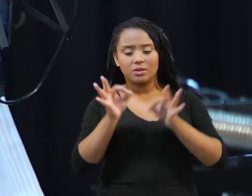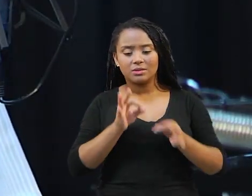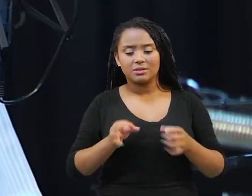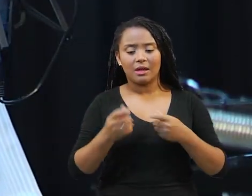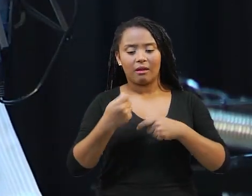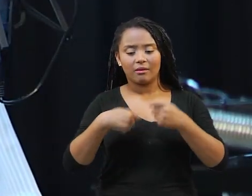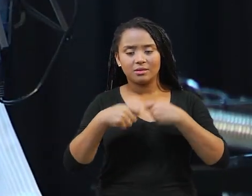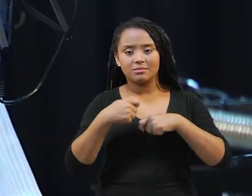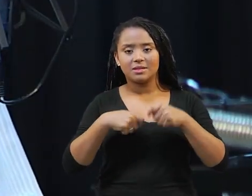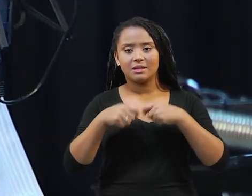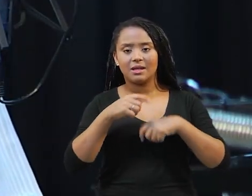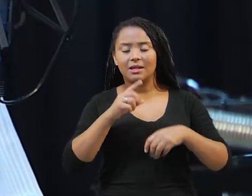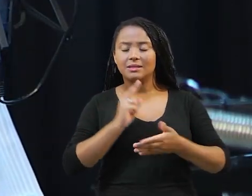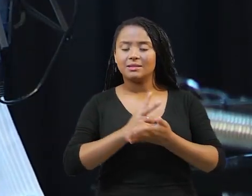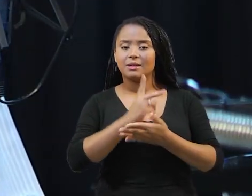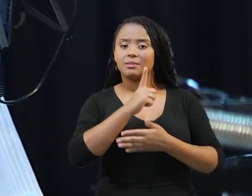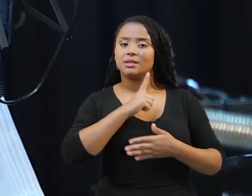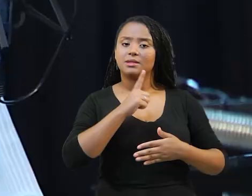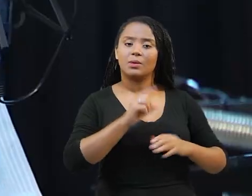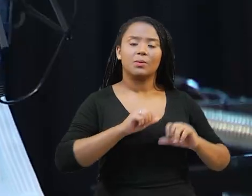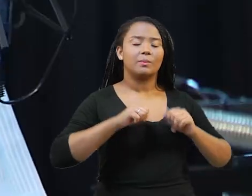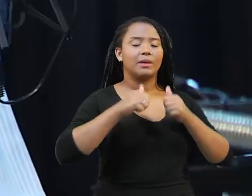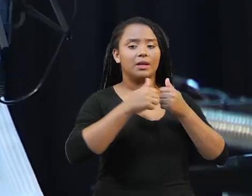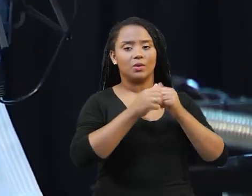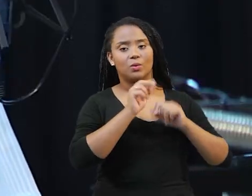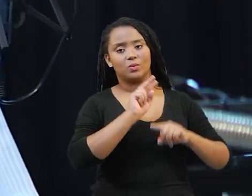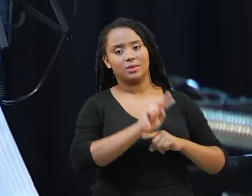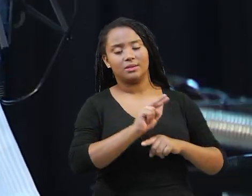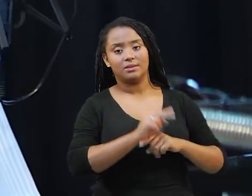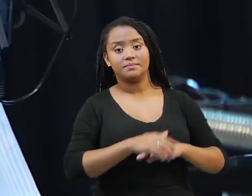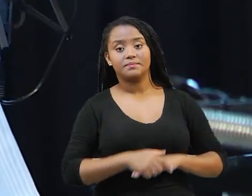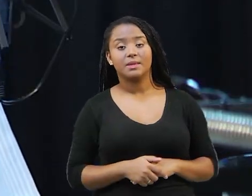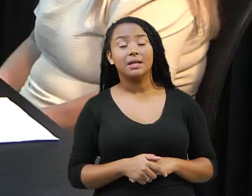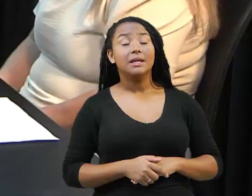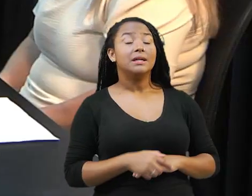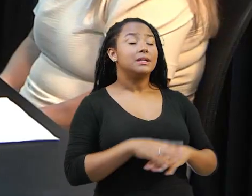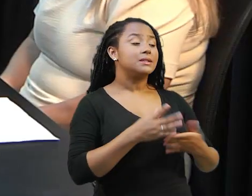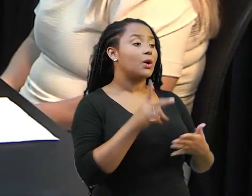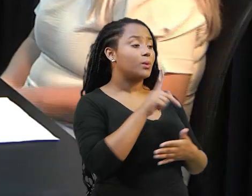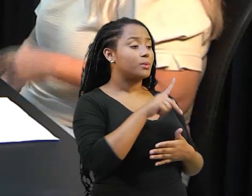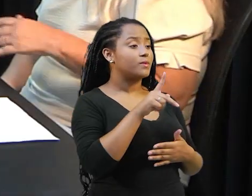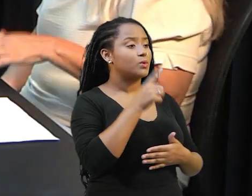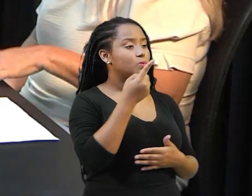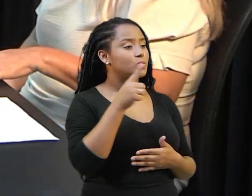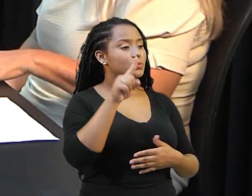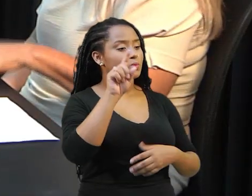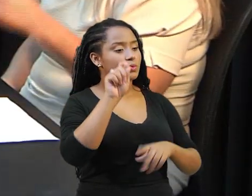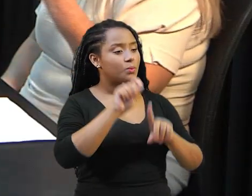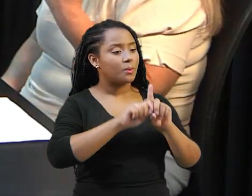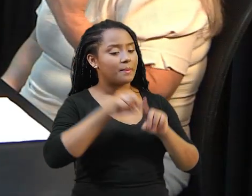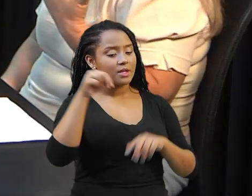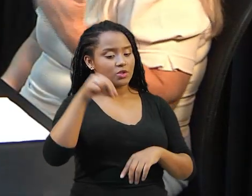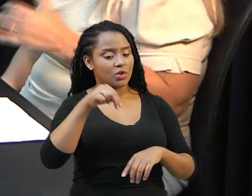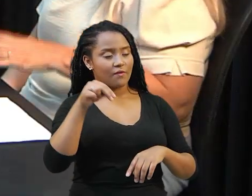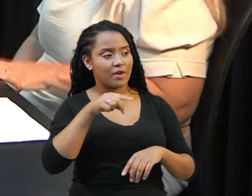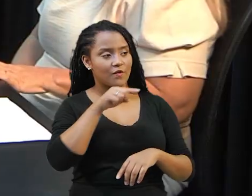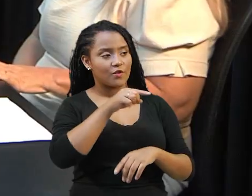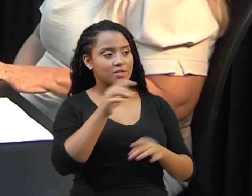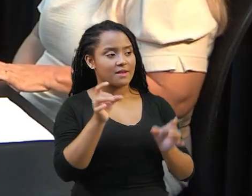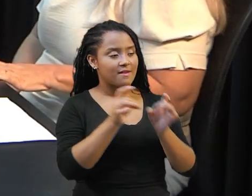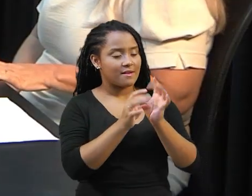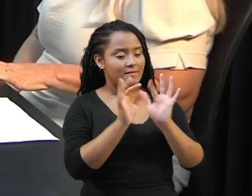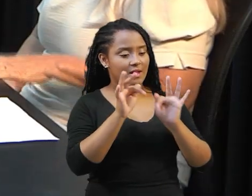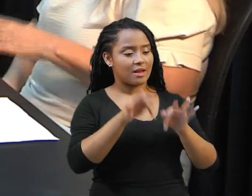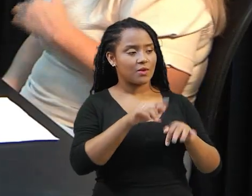e tentando administrar e oferecer o melhor cuidado. Professor, no último mês de novembro,